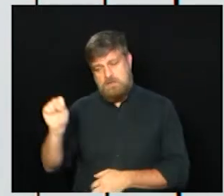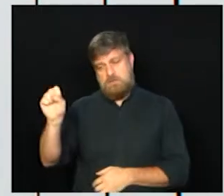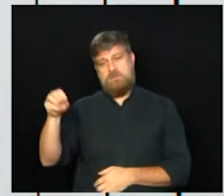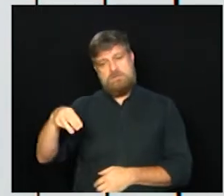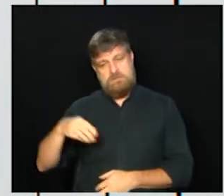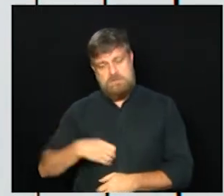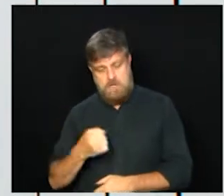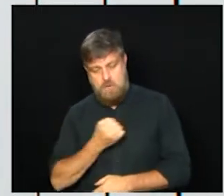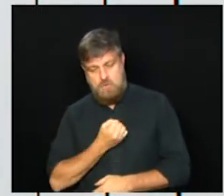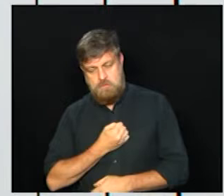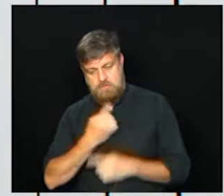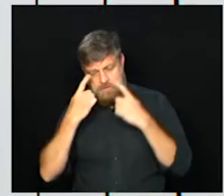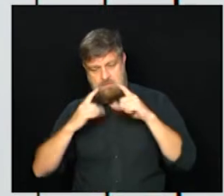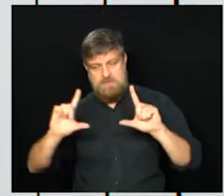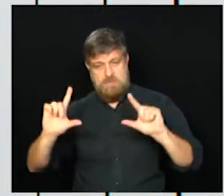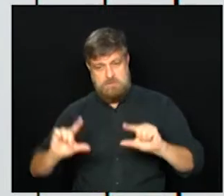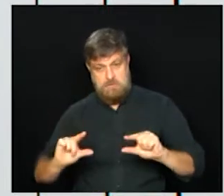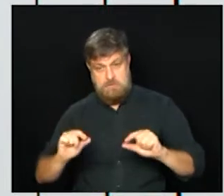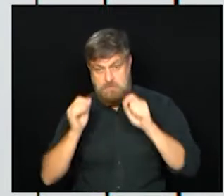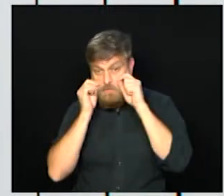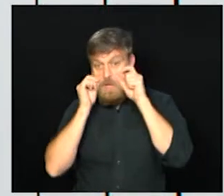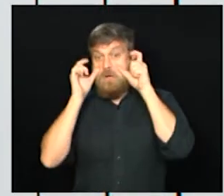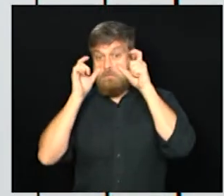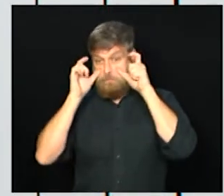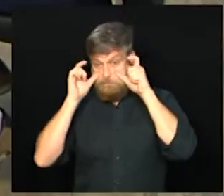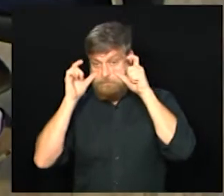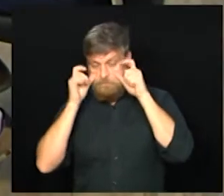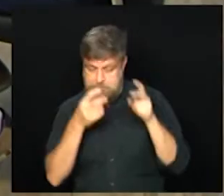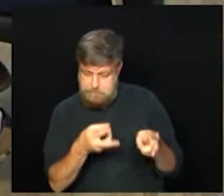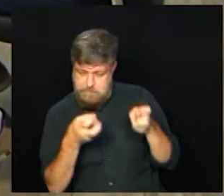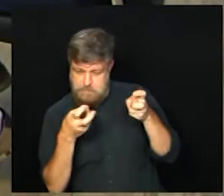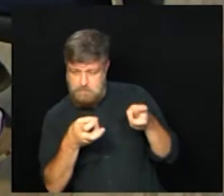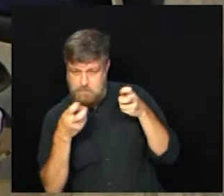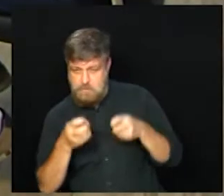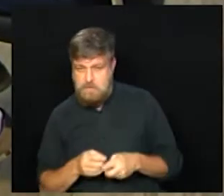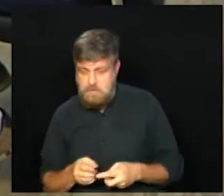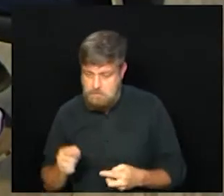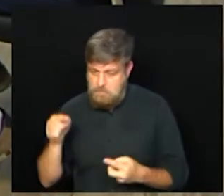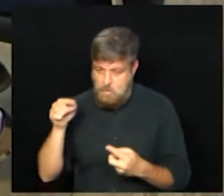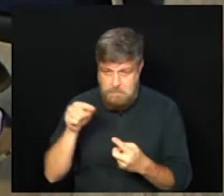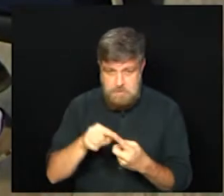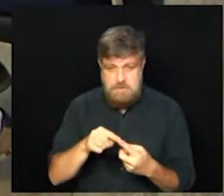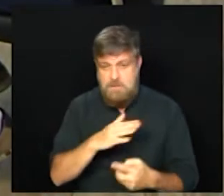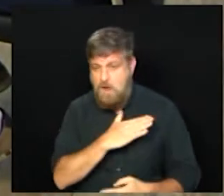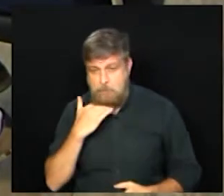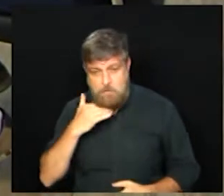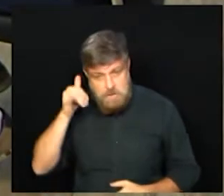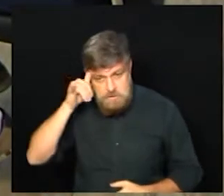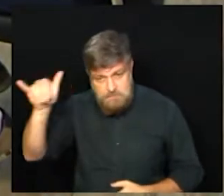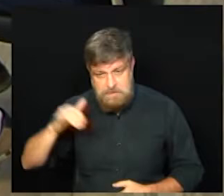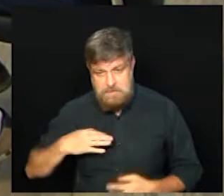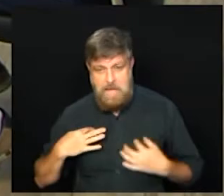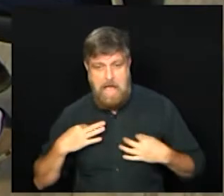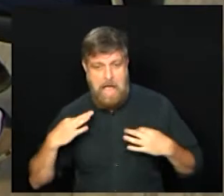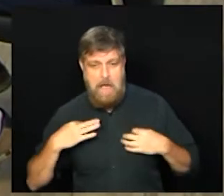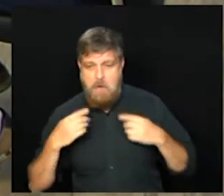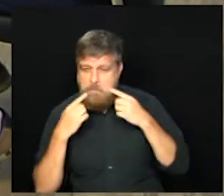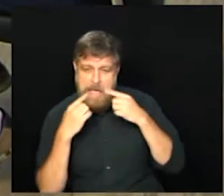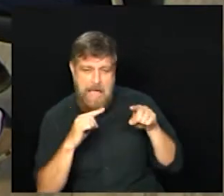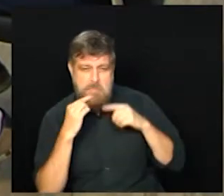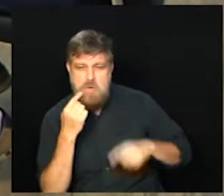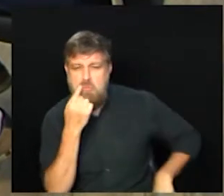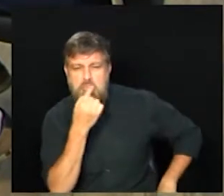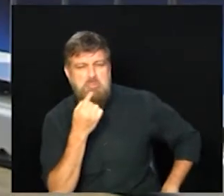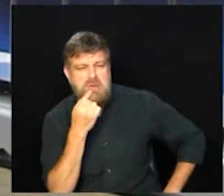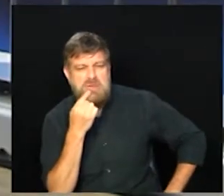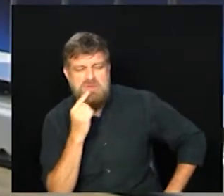os casos de violência. Tem que estar atento, então, a estes sinais para que não chegue na via de fato. Começou a reclamar da roupa, da cor do